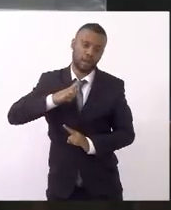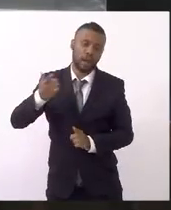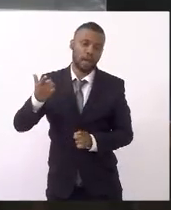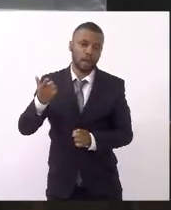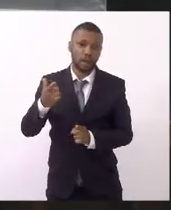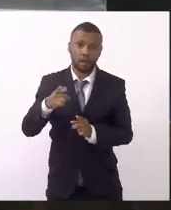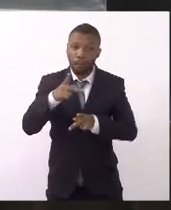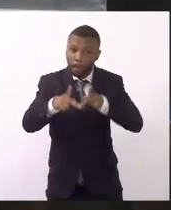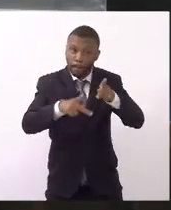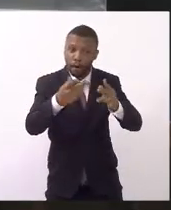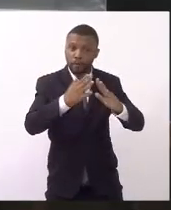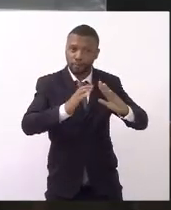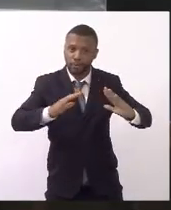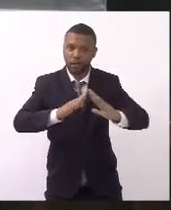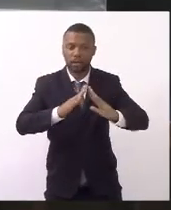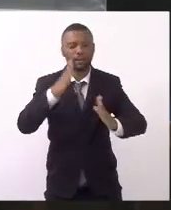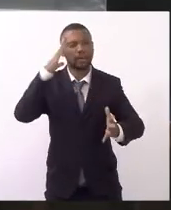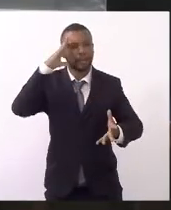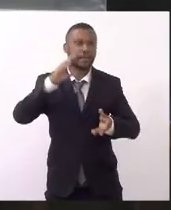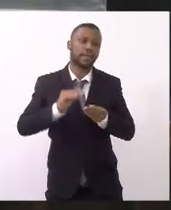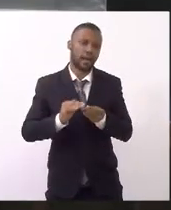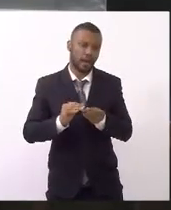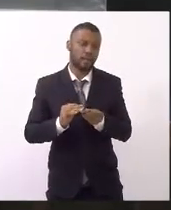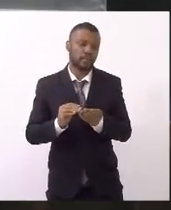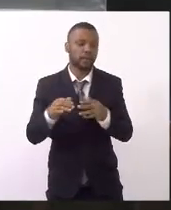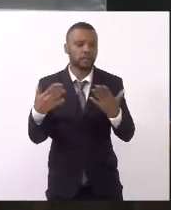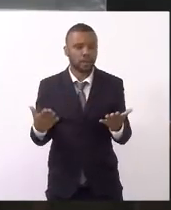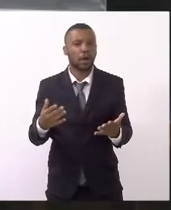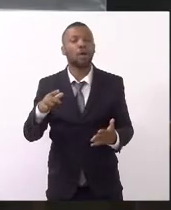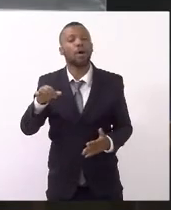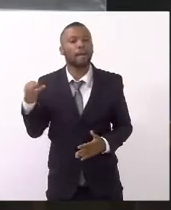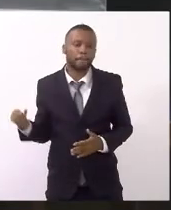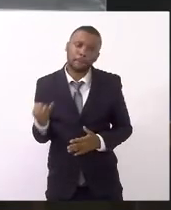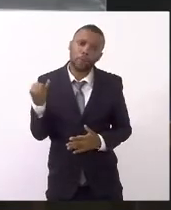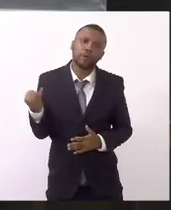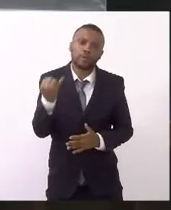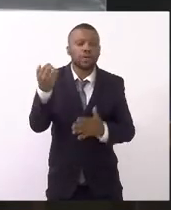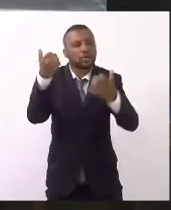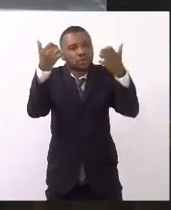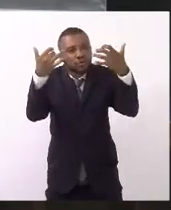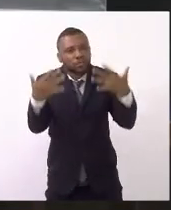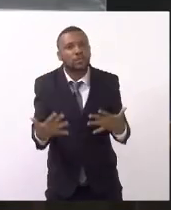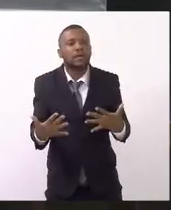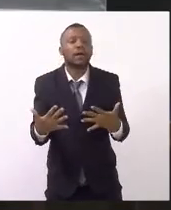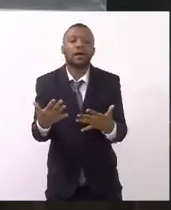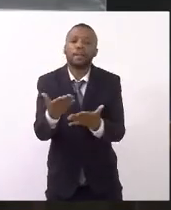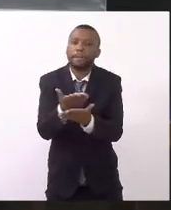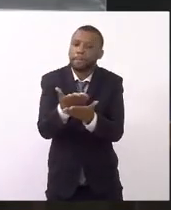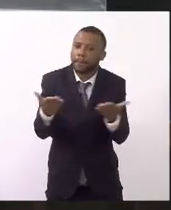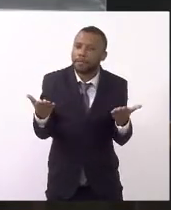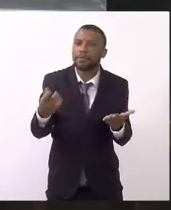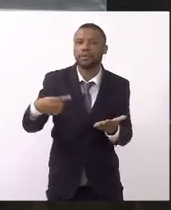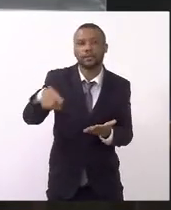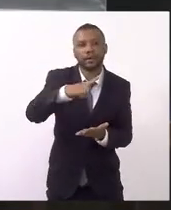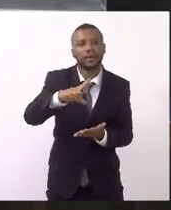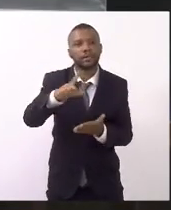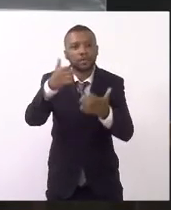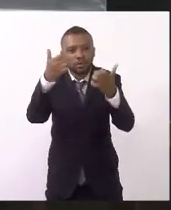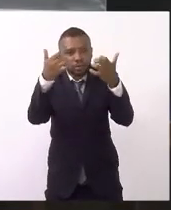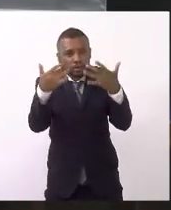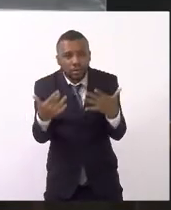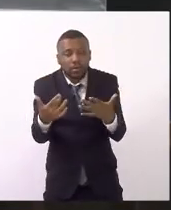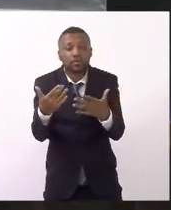de terreiro sabe que existe tão importante dizer também que quando se trata de ser